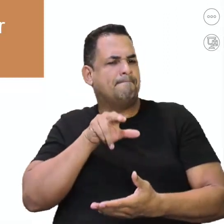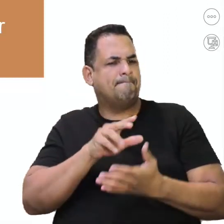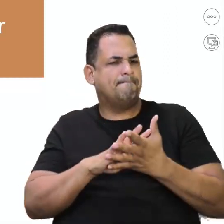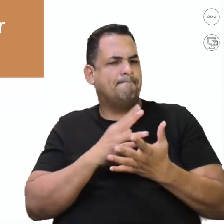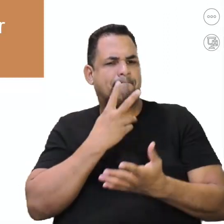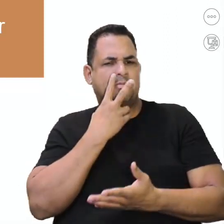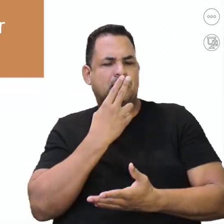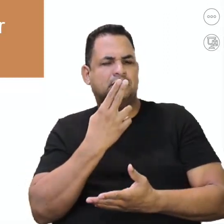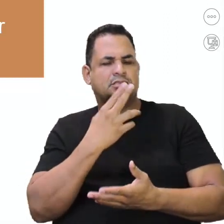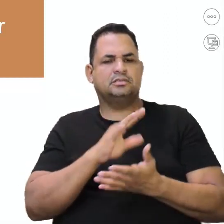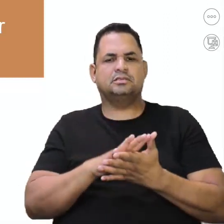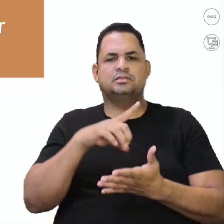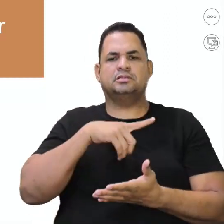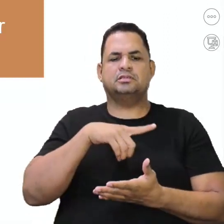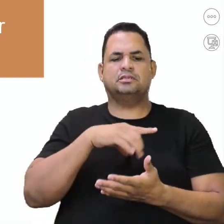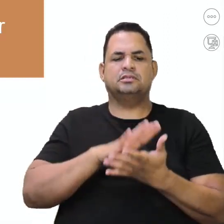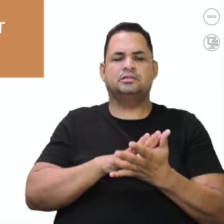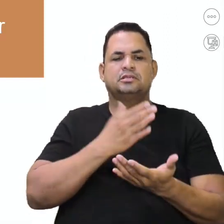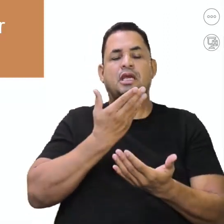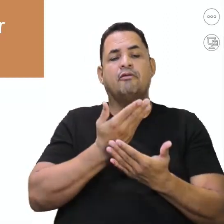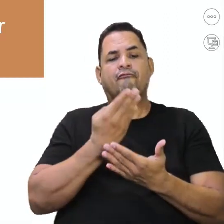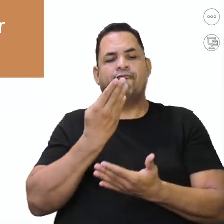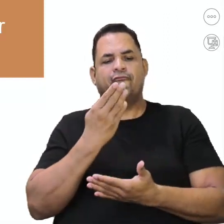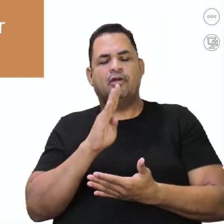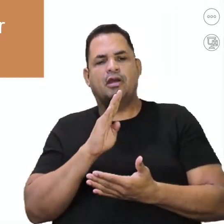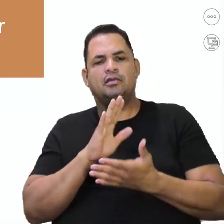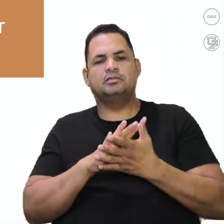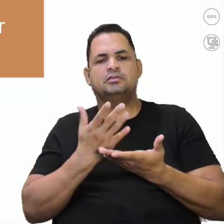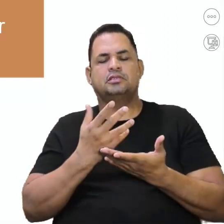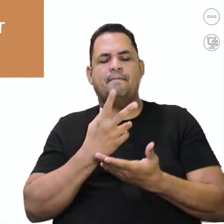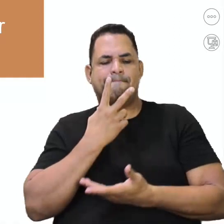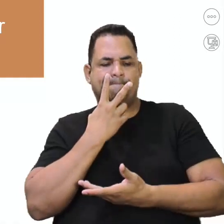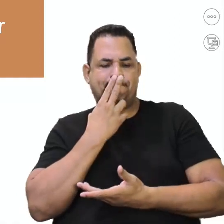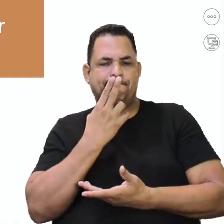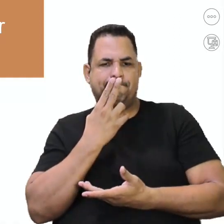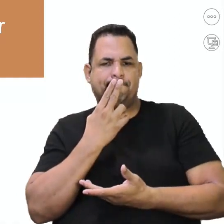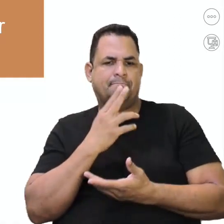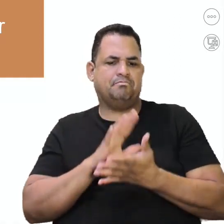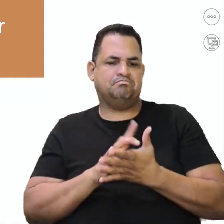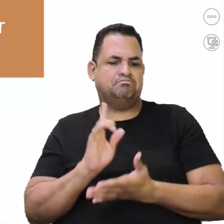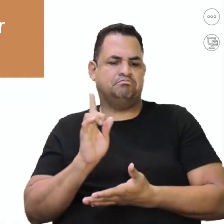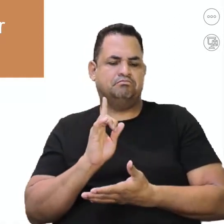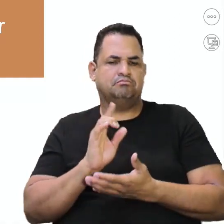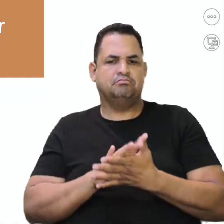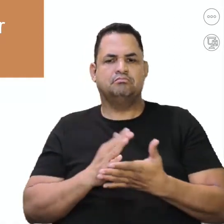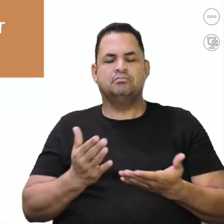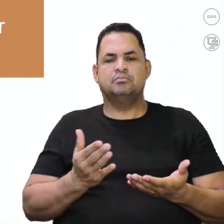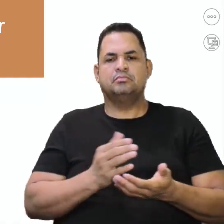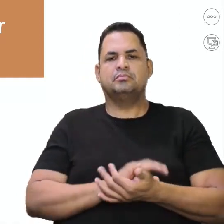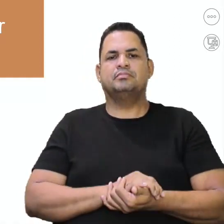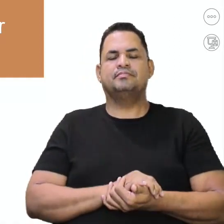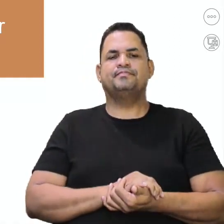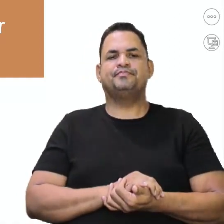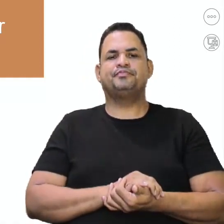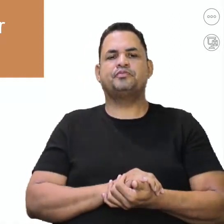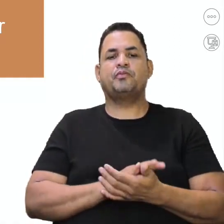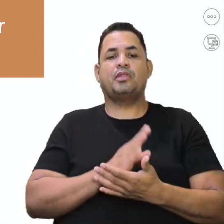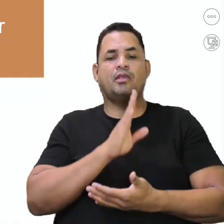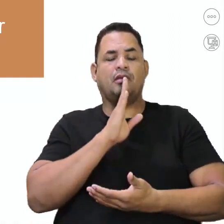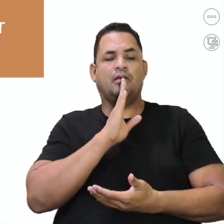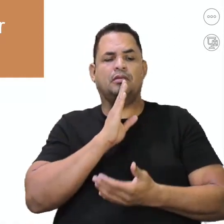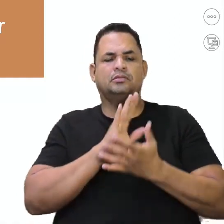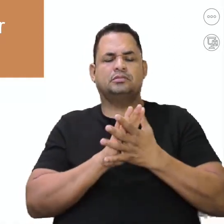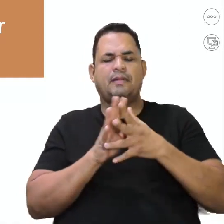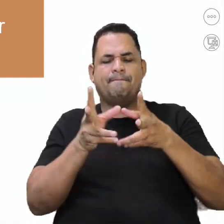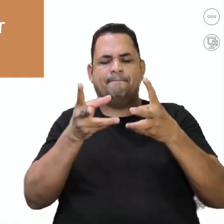raiz, certo? Porém, tem os falsos cognatos, que são aquelas que se parecem, mas não são, que são as piores. Então, esse